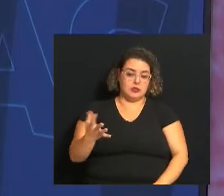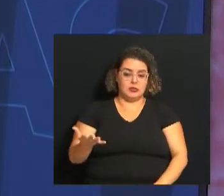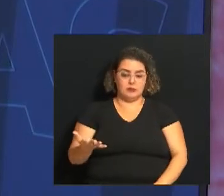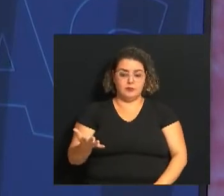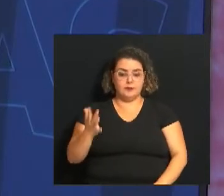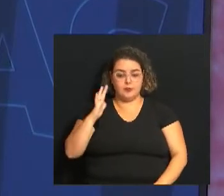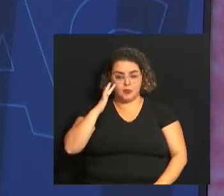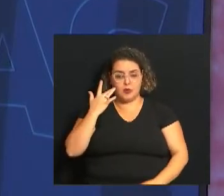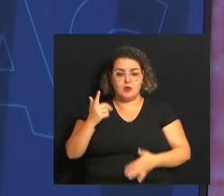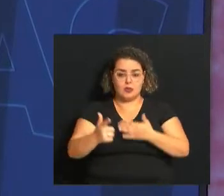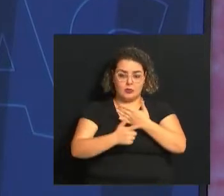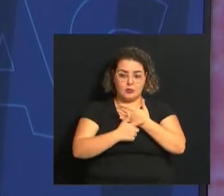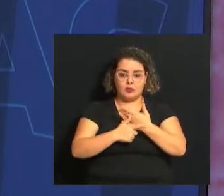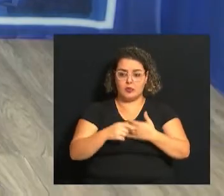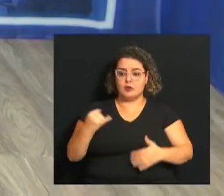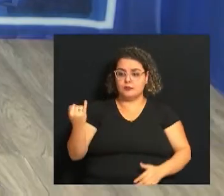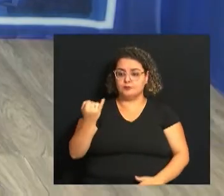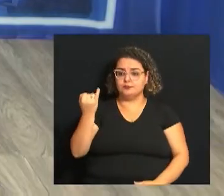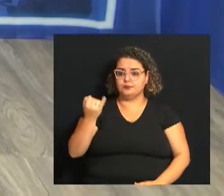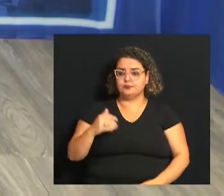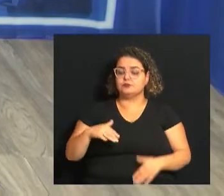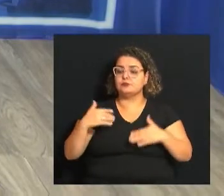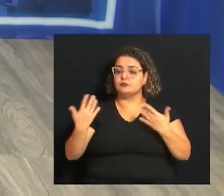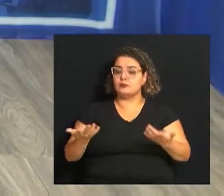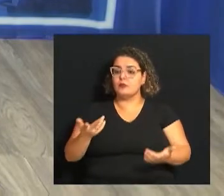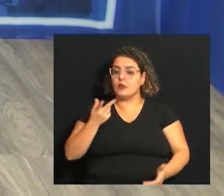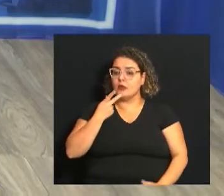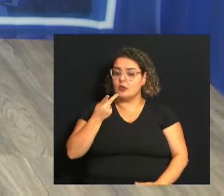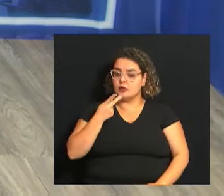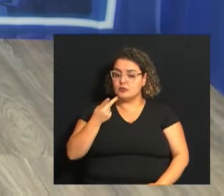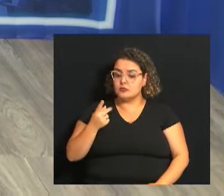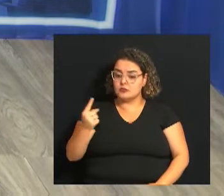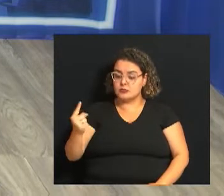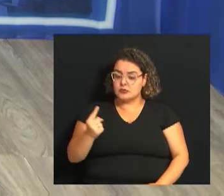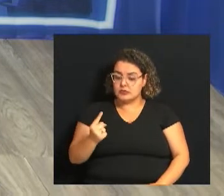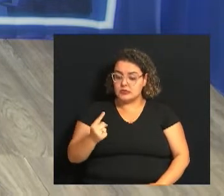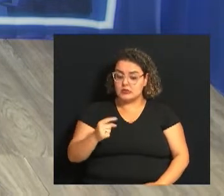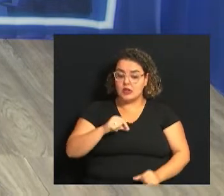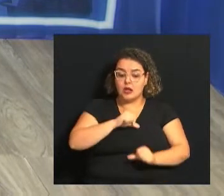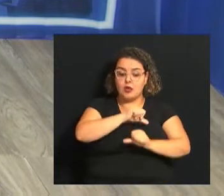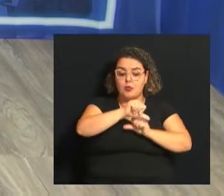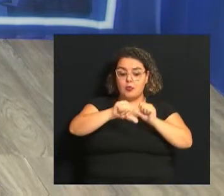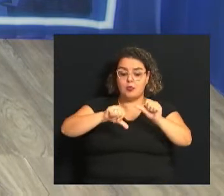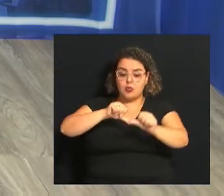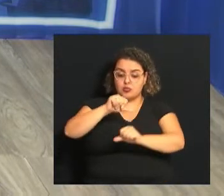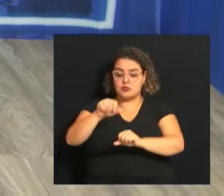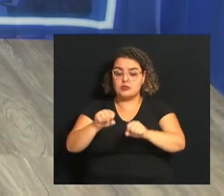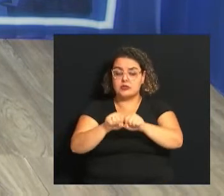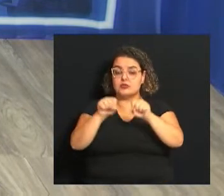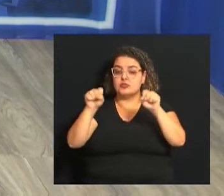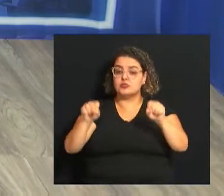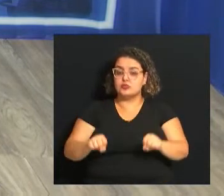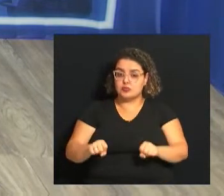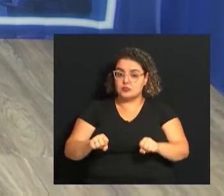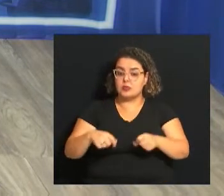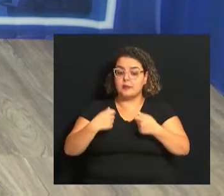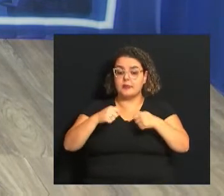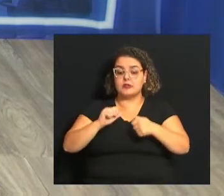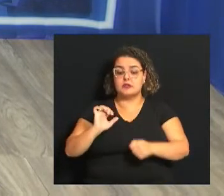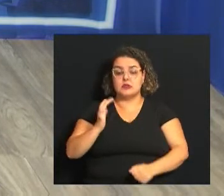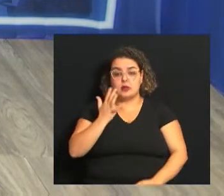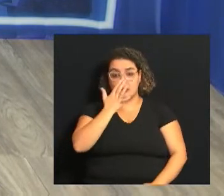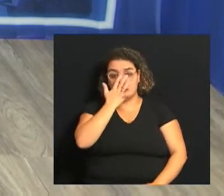um papel muito importante. Quando você diz essa mudança no sistema que precisa acontecer, a